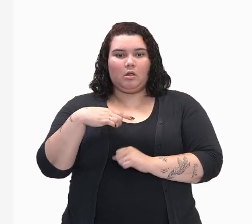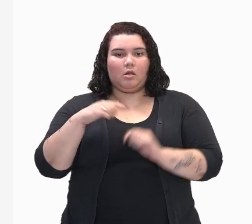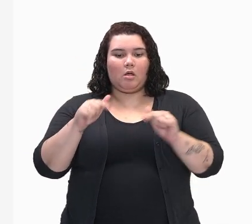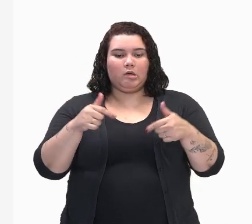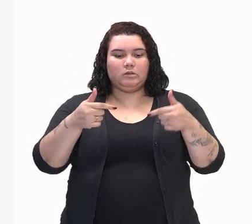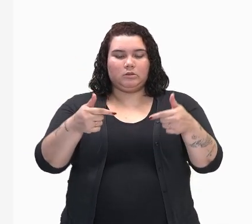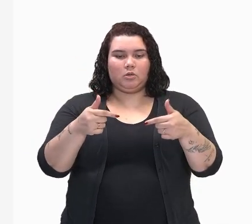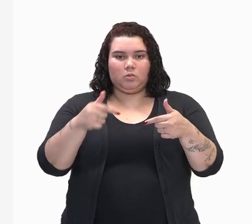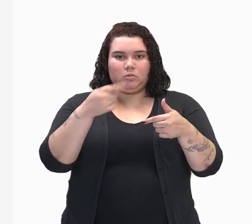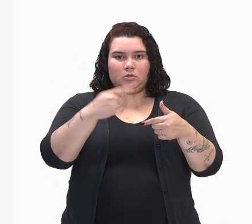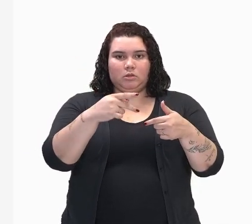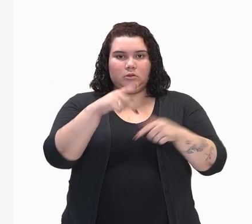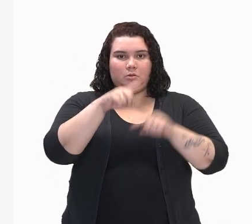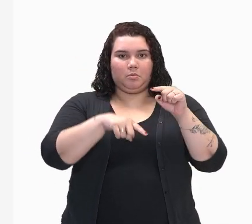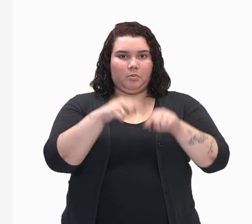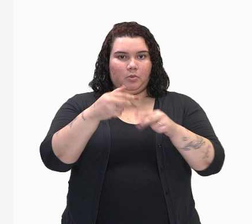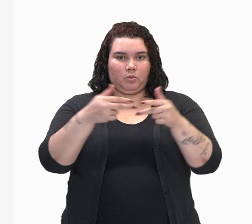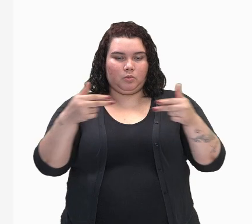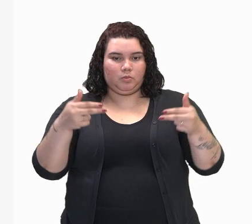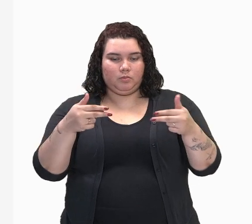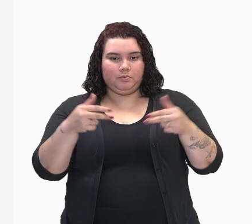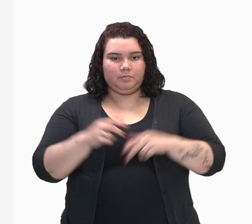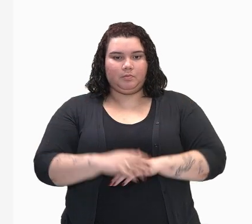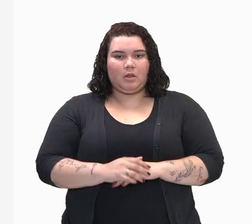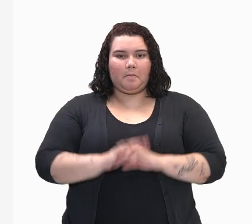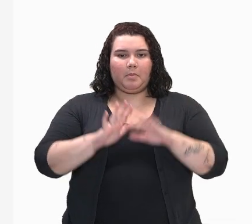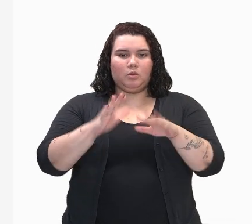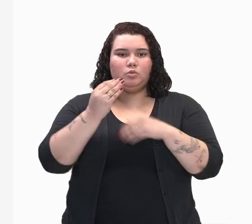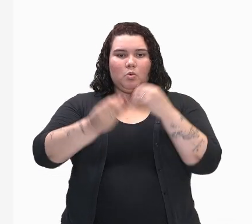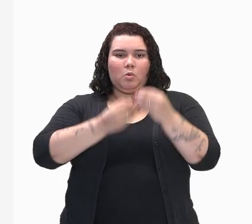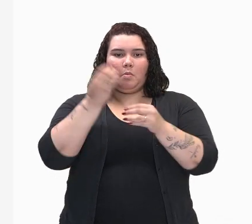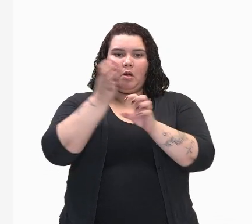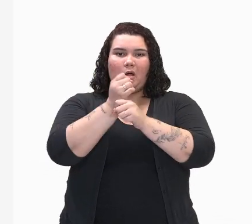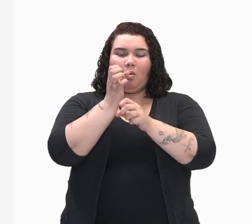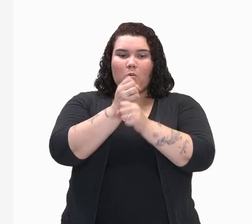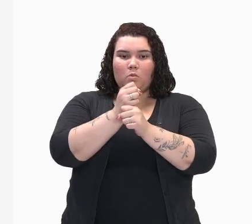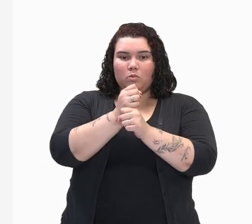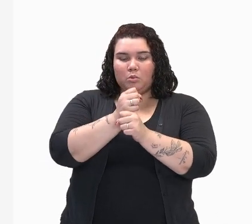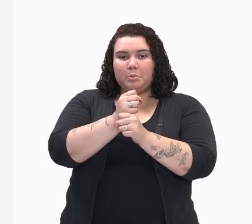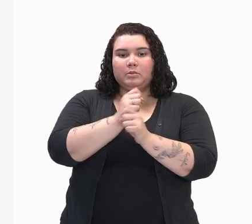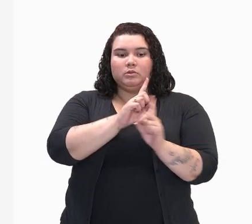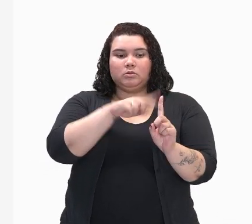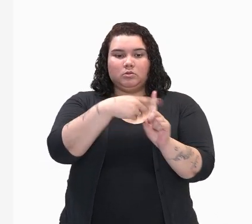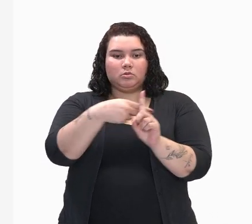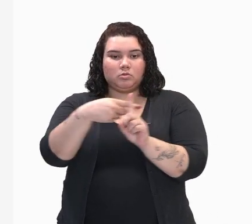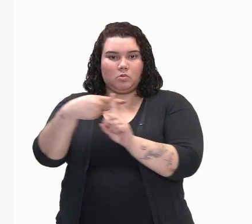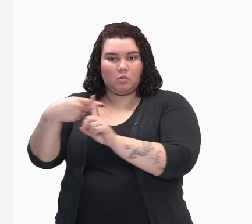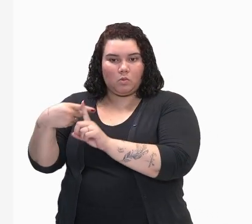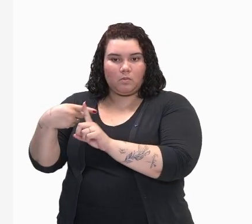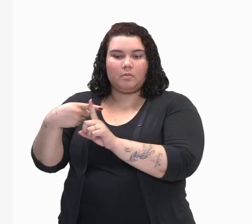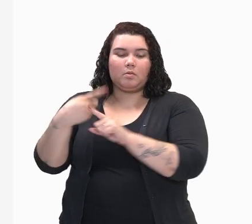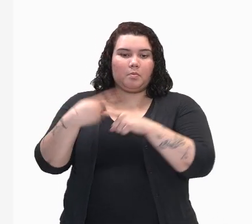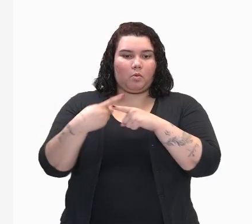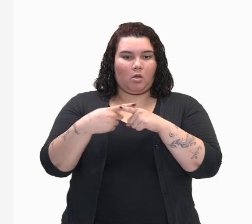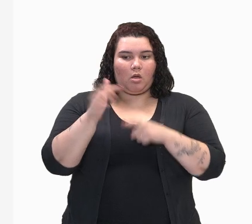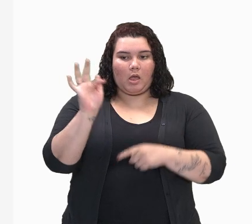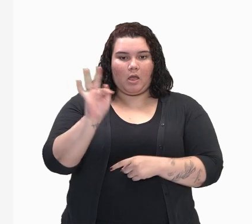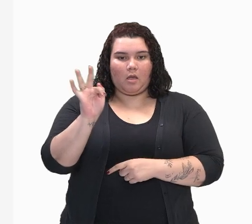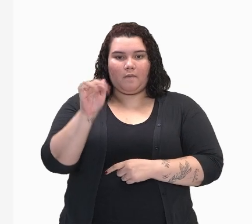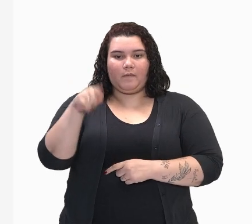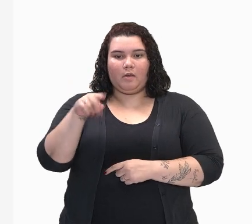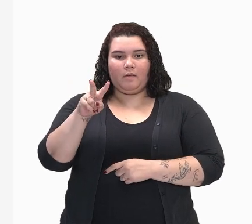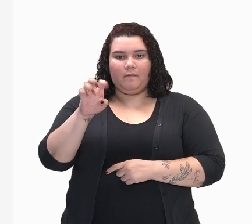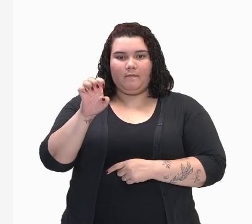corpo. Agora, calcular força resultante, né, somar vetores, porque a força é um vetor, não é